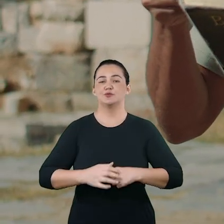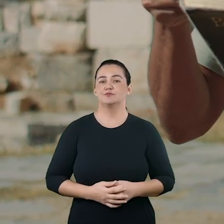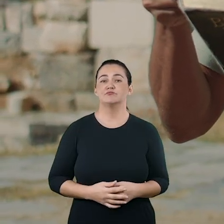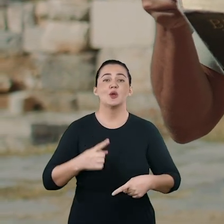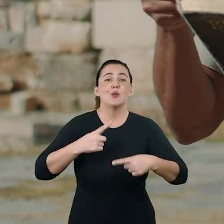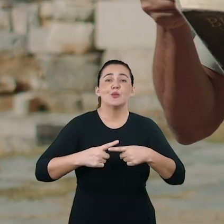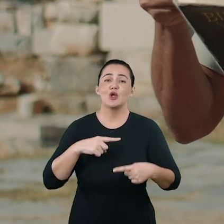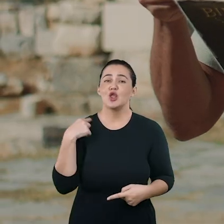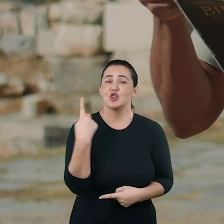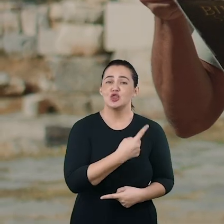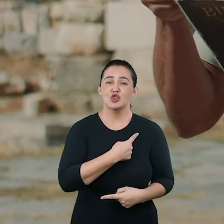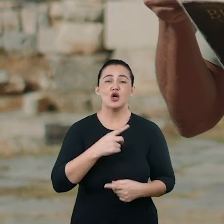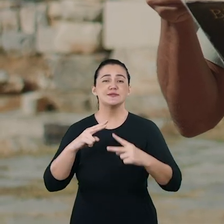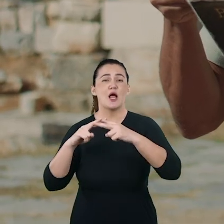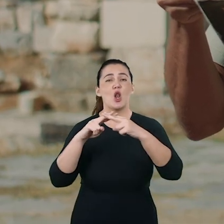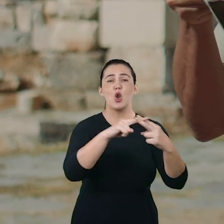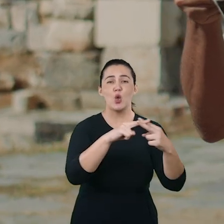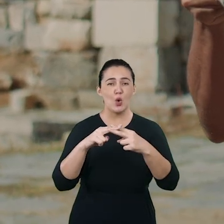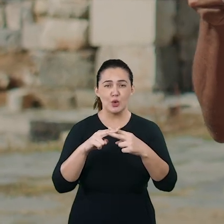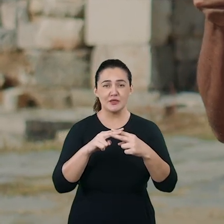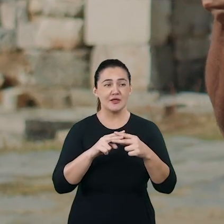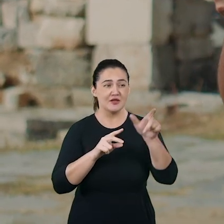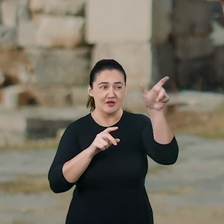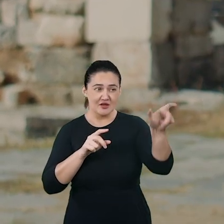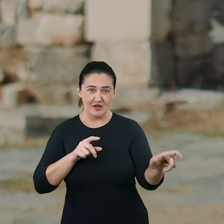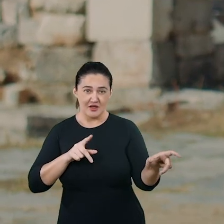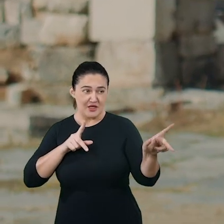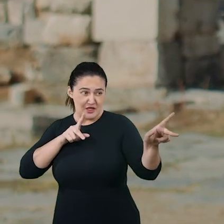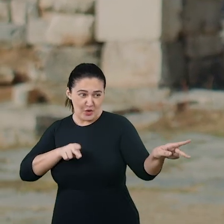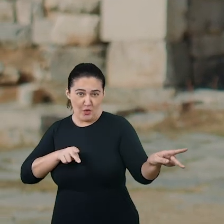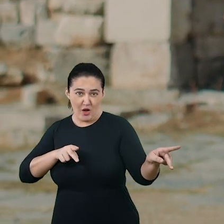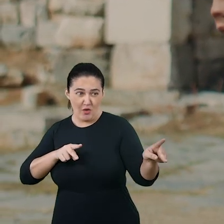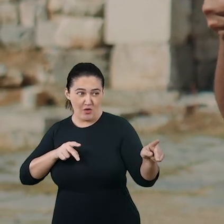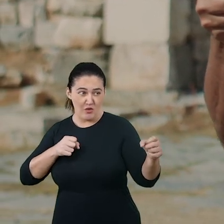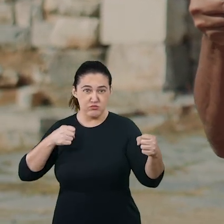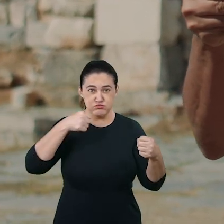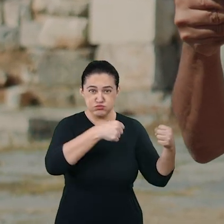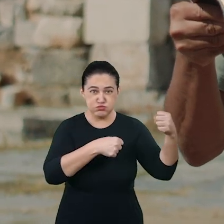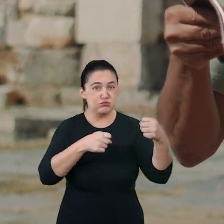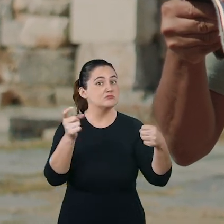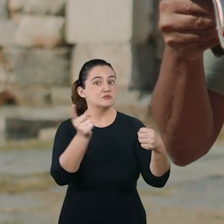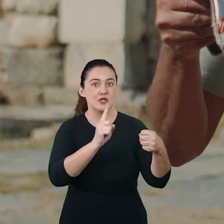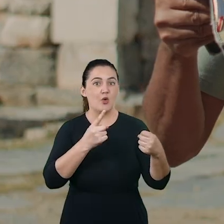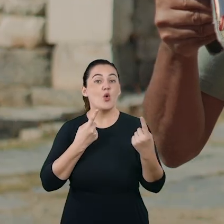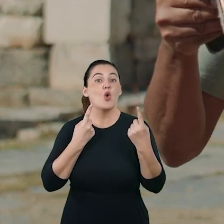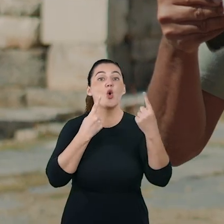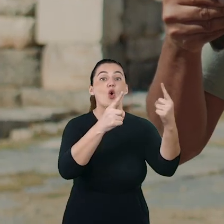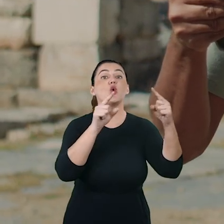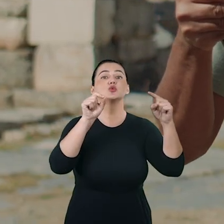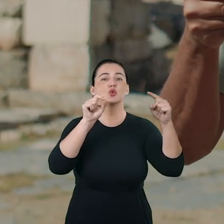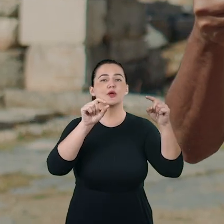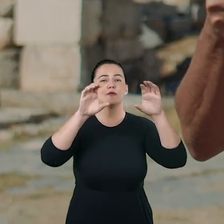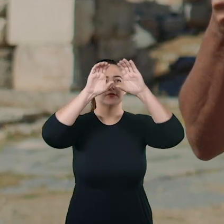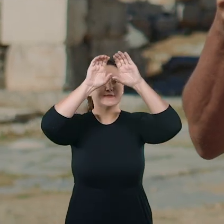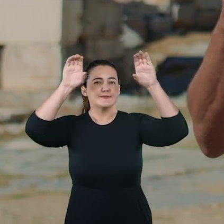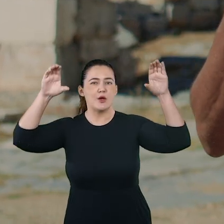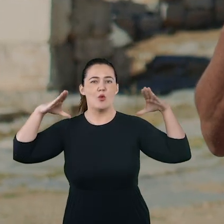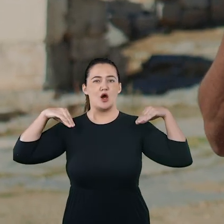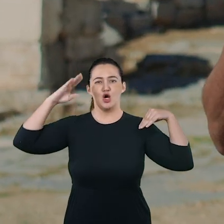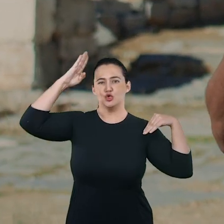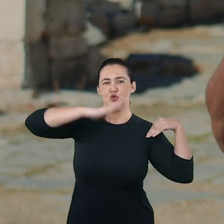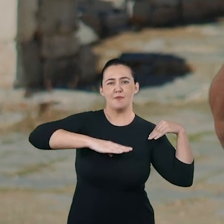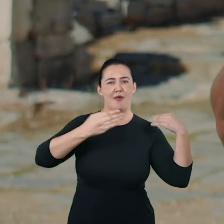luta não é contra o sangue e a carne, mas contra os principados e as potestades, contra os dominadores desse